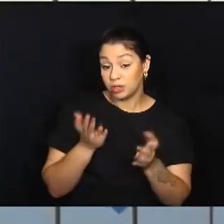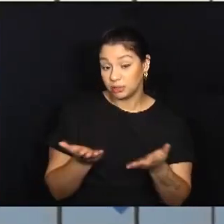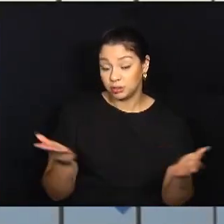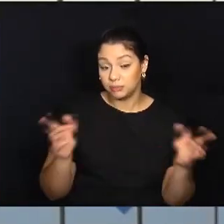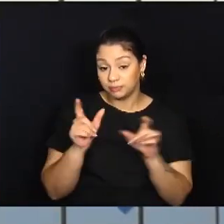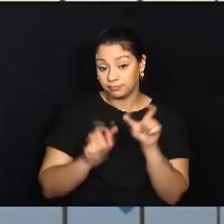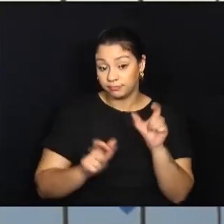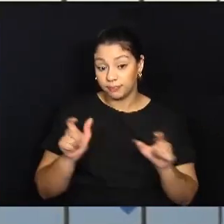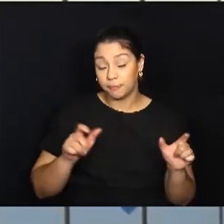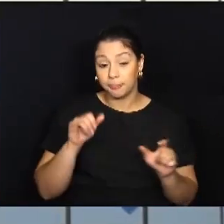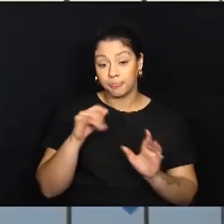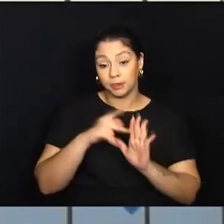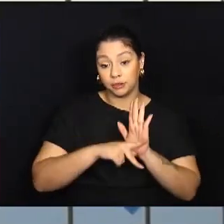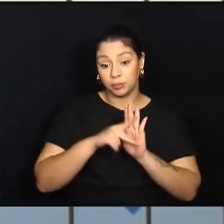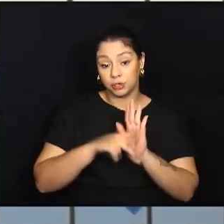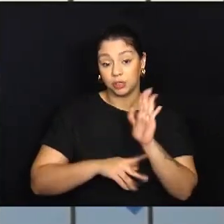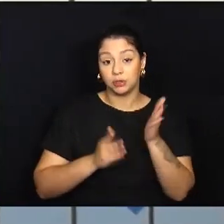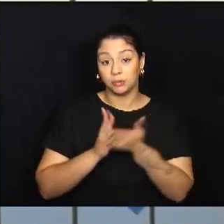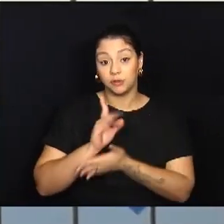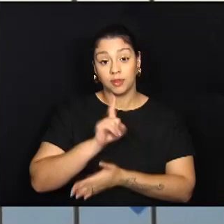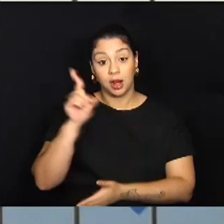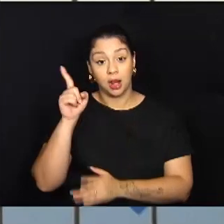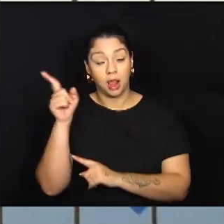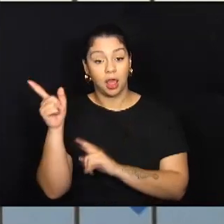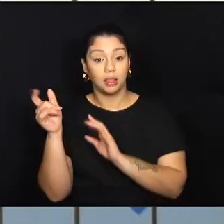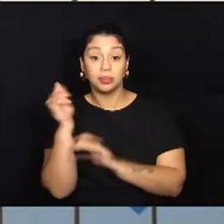o projeto seja aprovado lá na Itália?